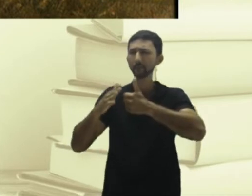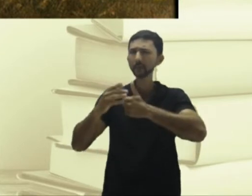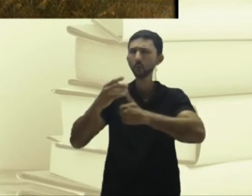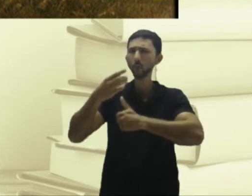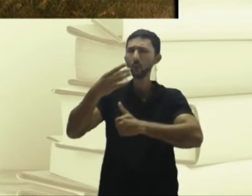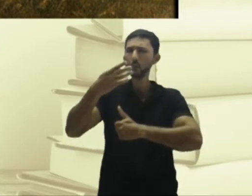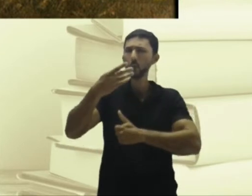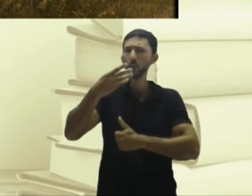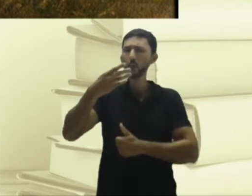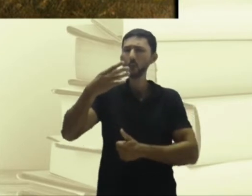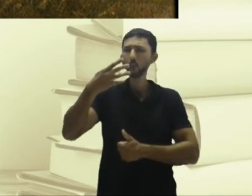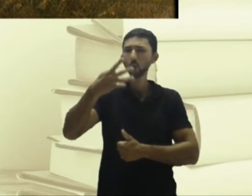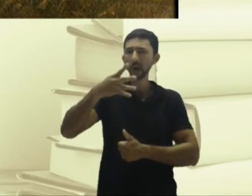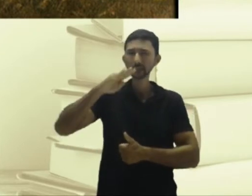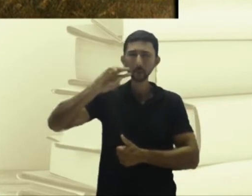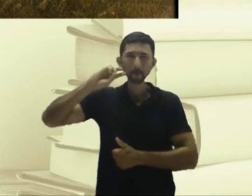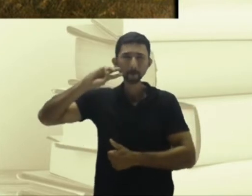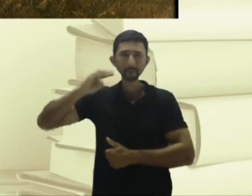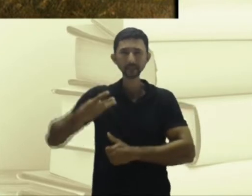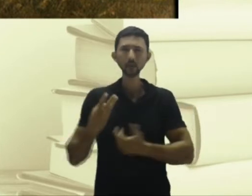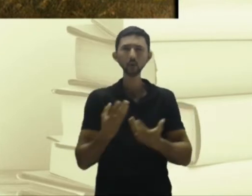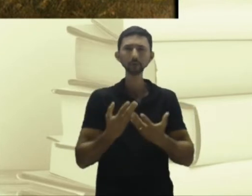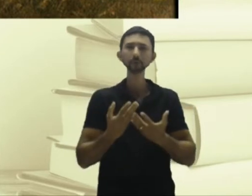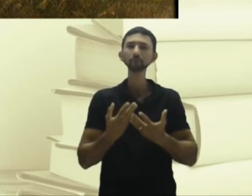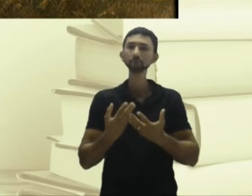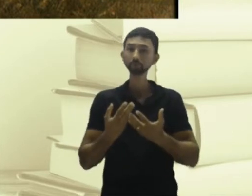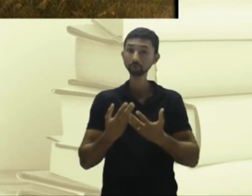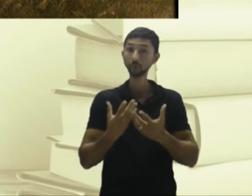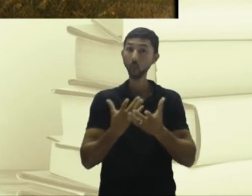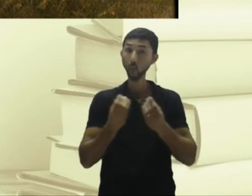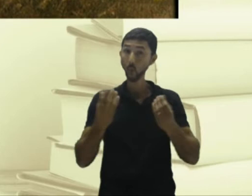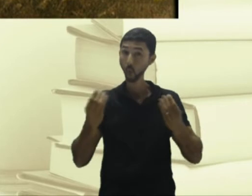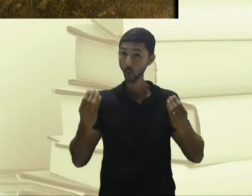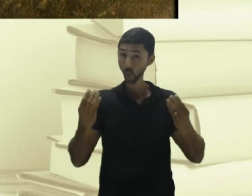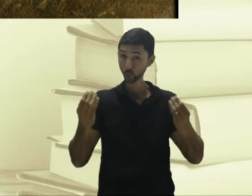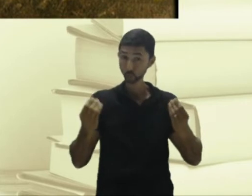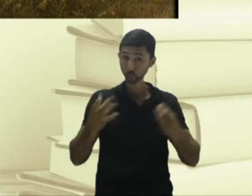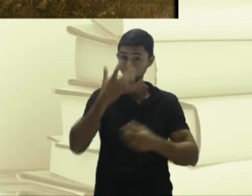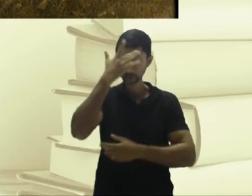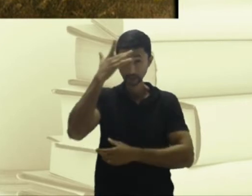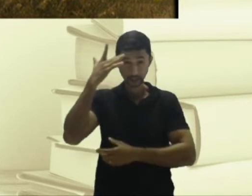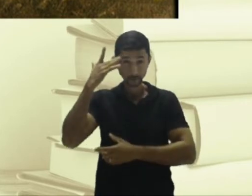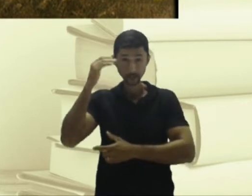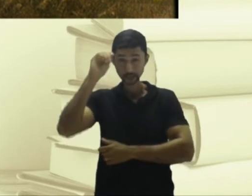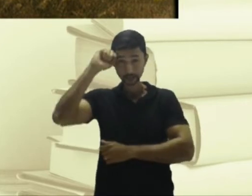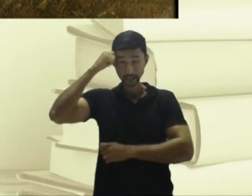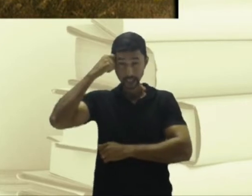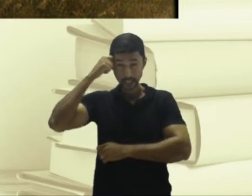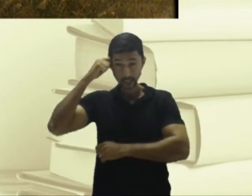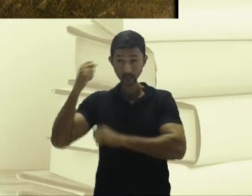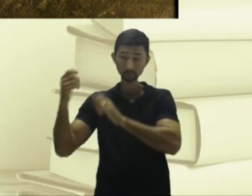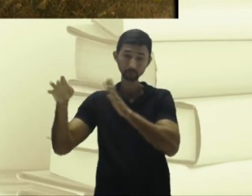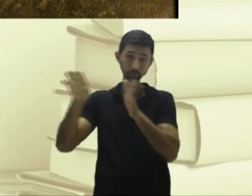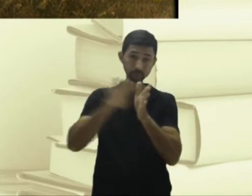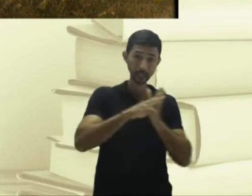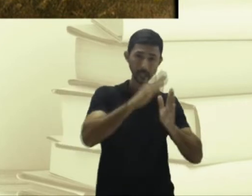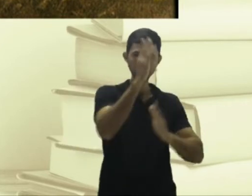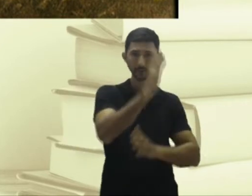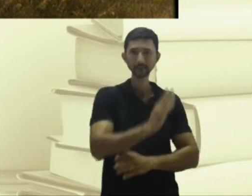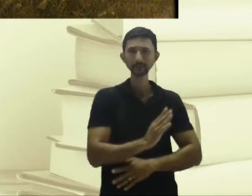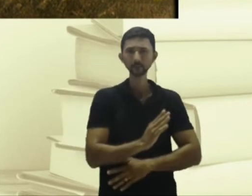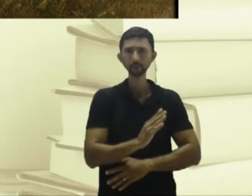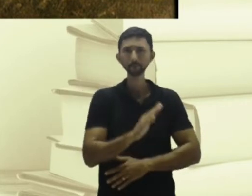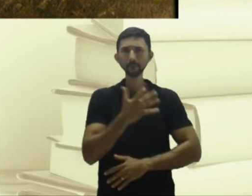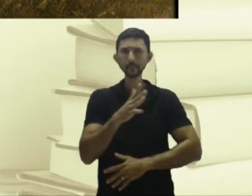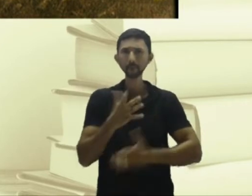negros escravizados que chegaram ao Brasil. Tá? O tráfico, oficialmente, ele